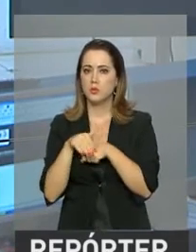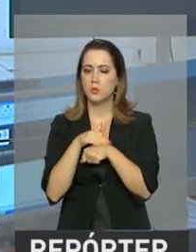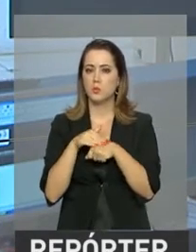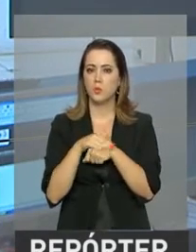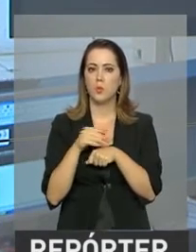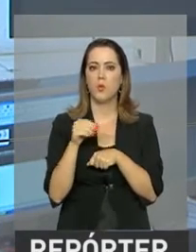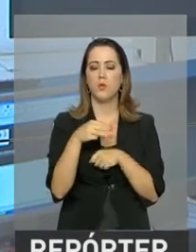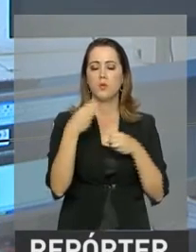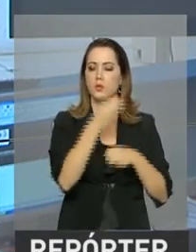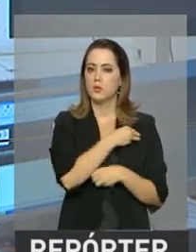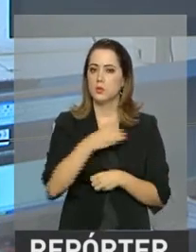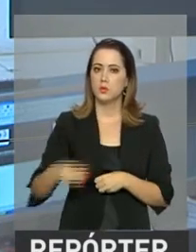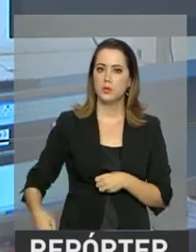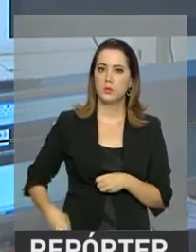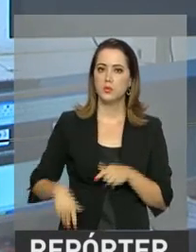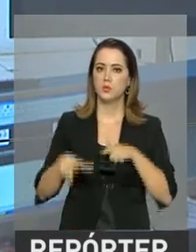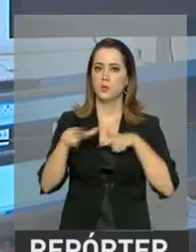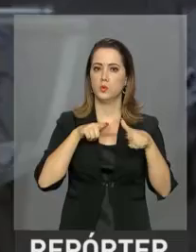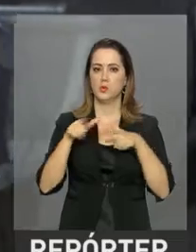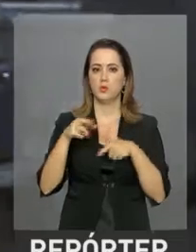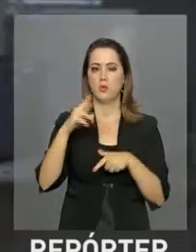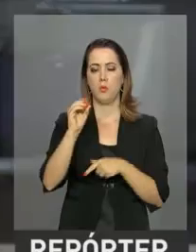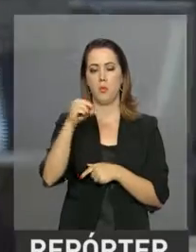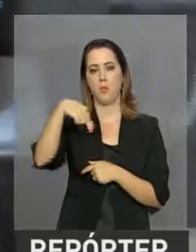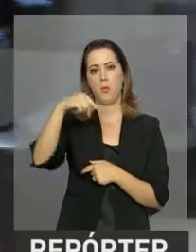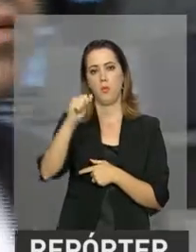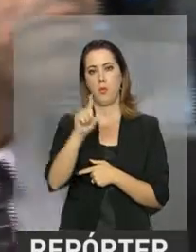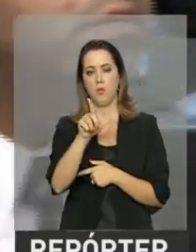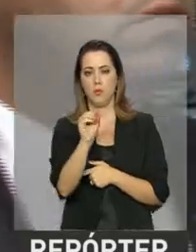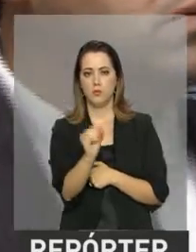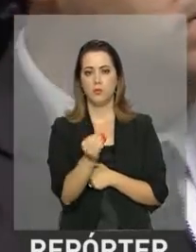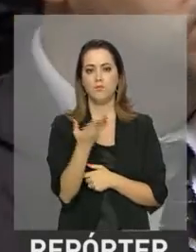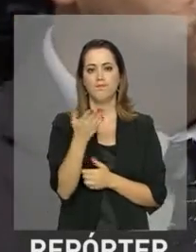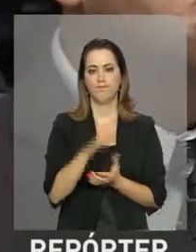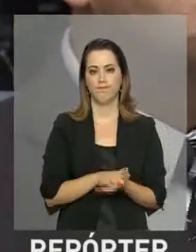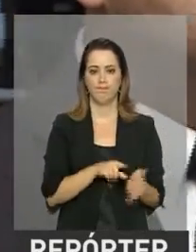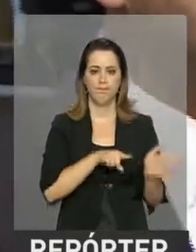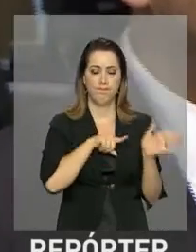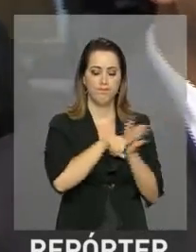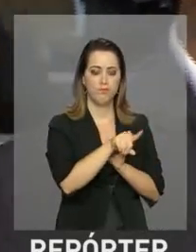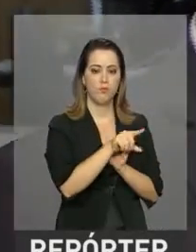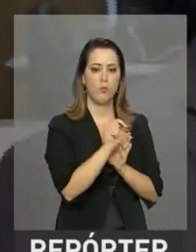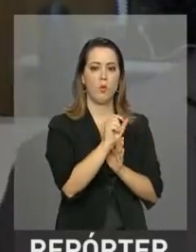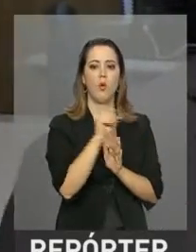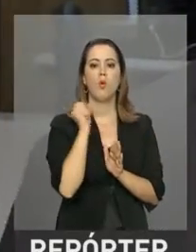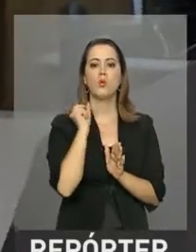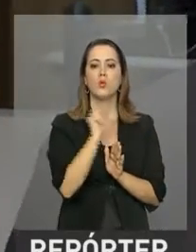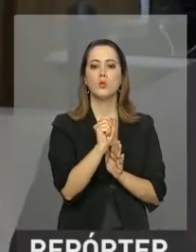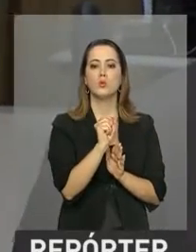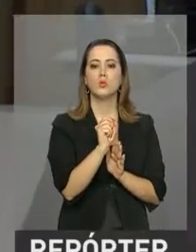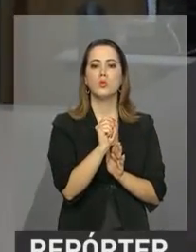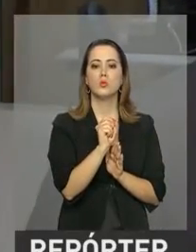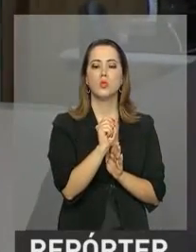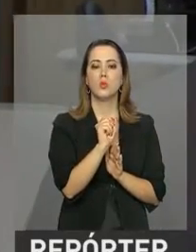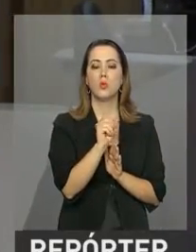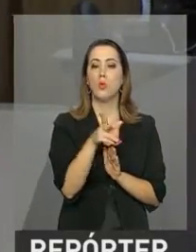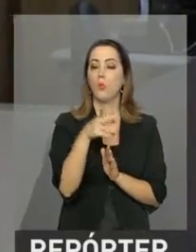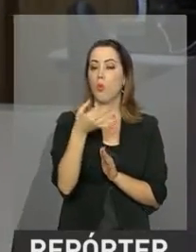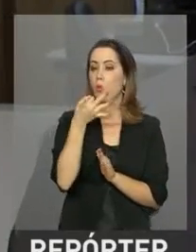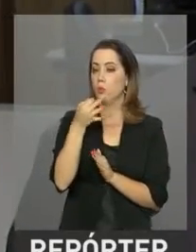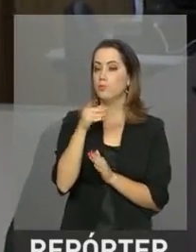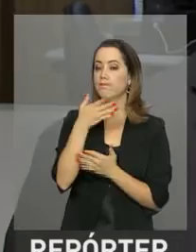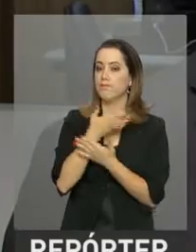com o ministro do Trabalho, Ronaldo Nogueira. Ministro, qual que é a dica que o senhor dá para os trabalhadores que ainda